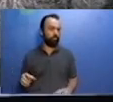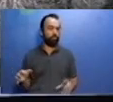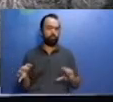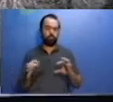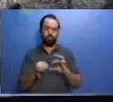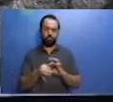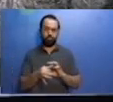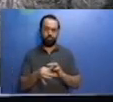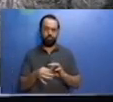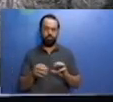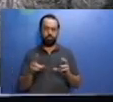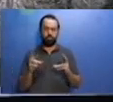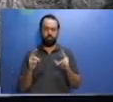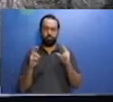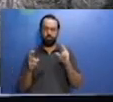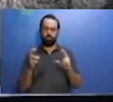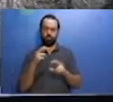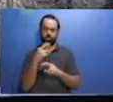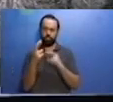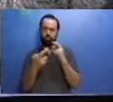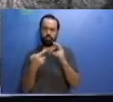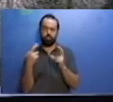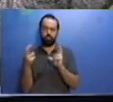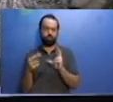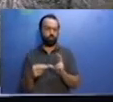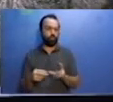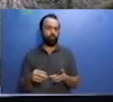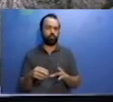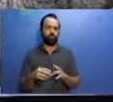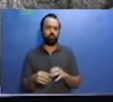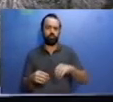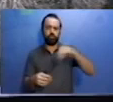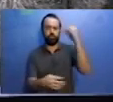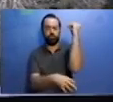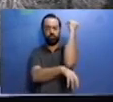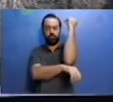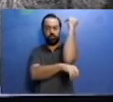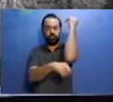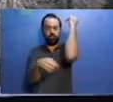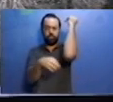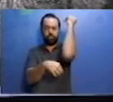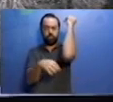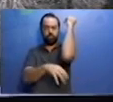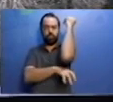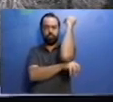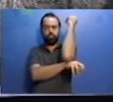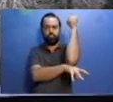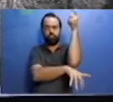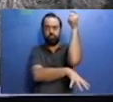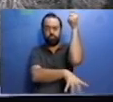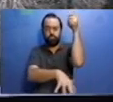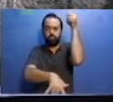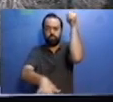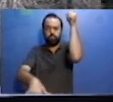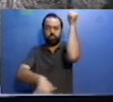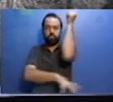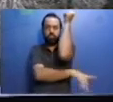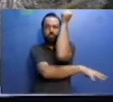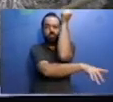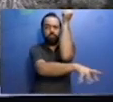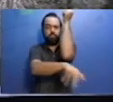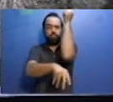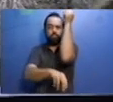O fungo ele se associa a essa raiz aumentando a superfície de contato, aumentando a capacidade da raiz de